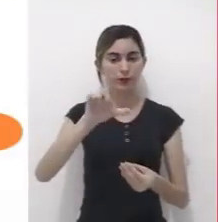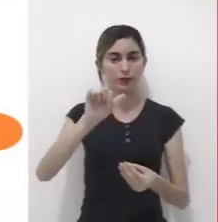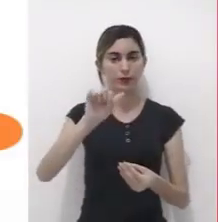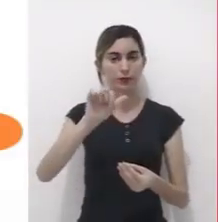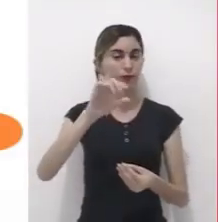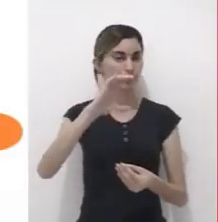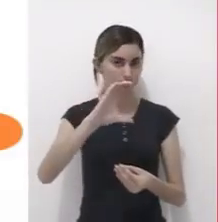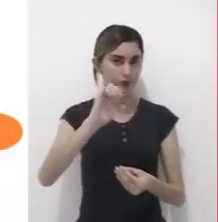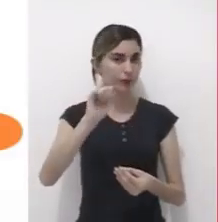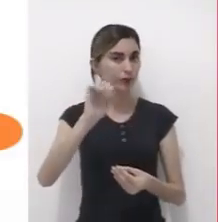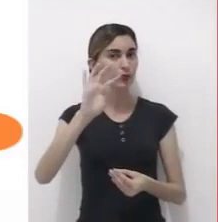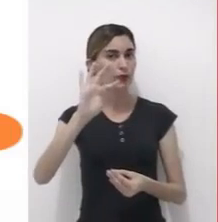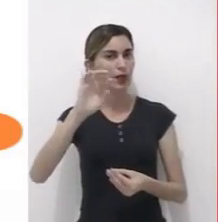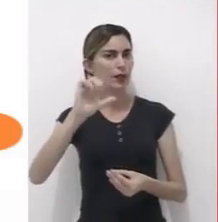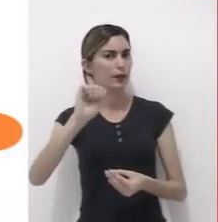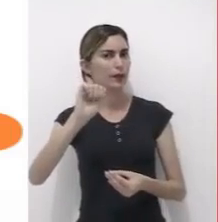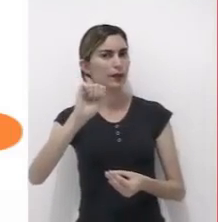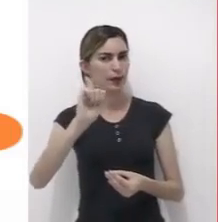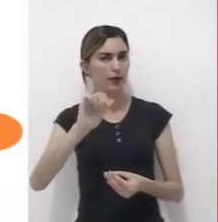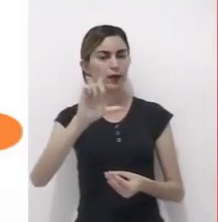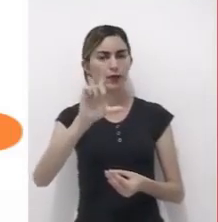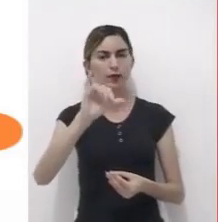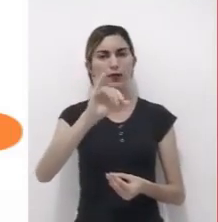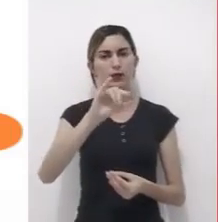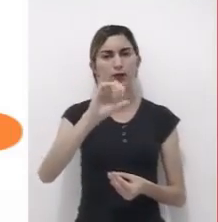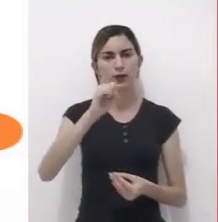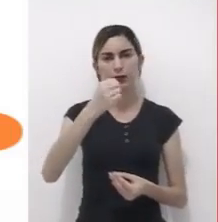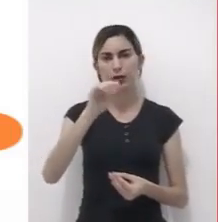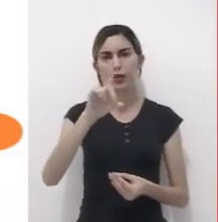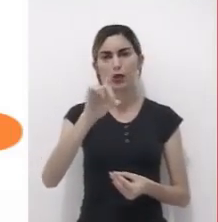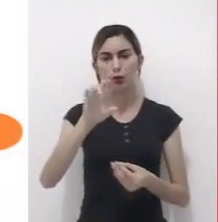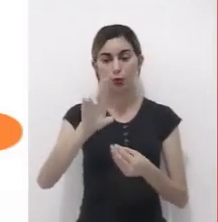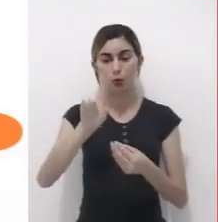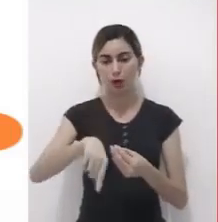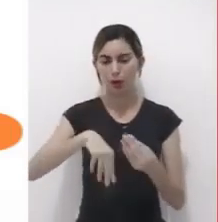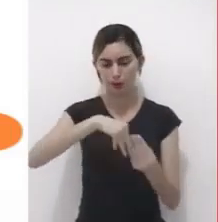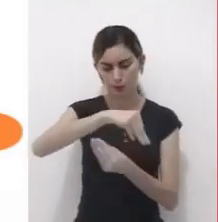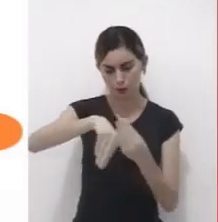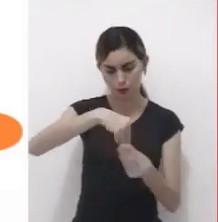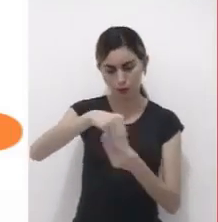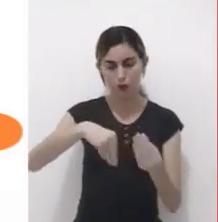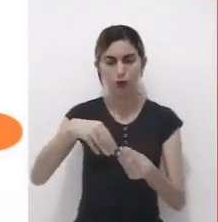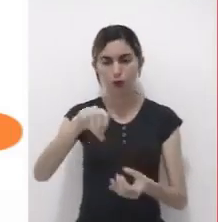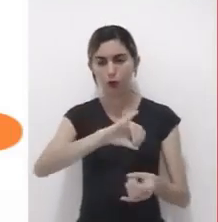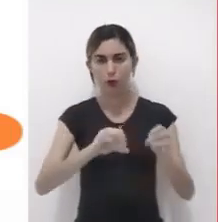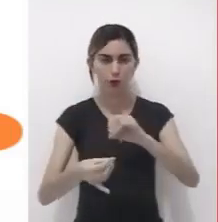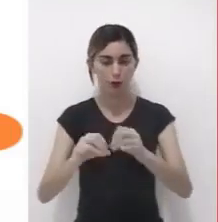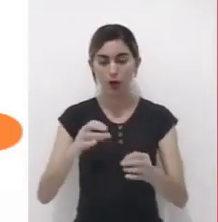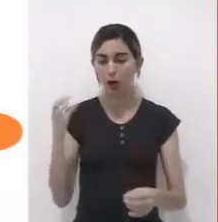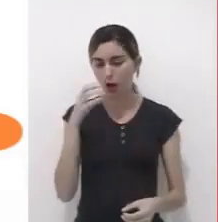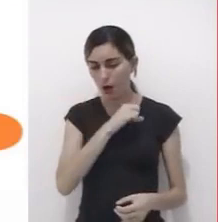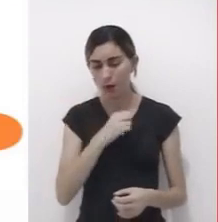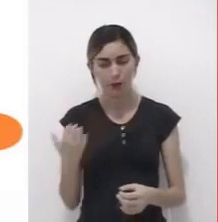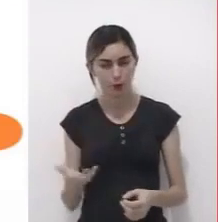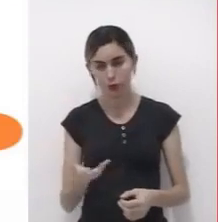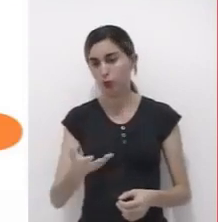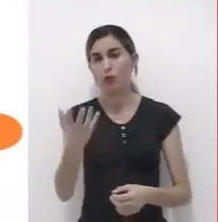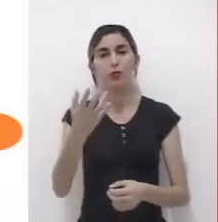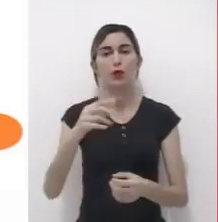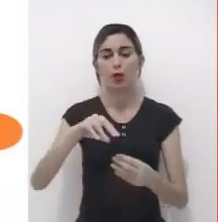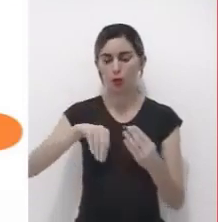na realidade, é uma substância que vai tornar uma reação química muito mais rápido.